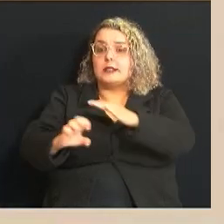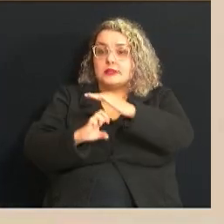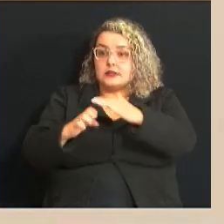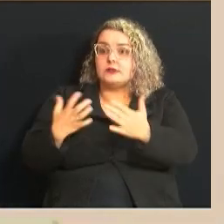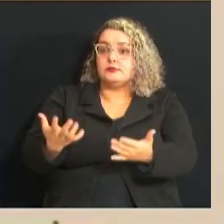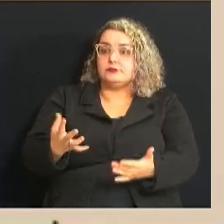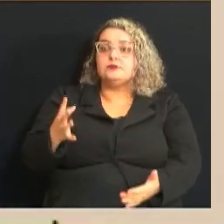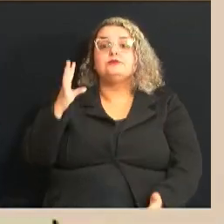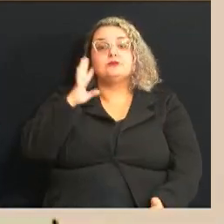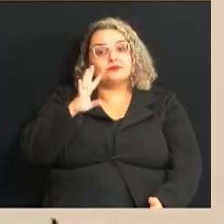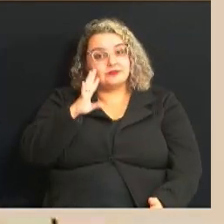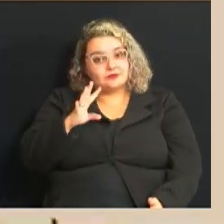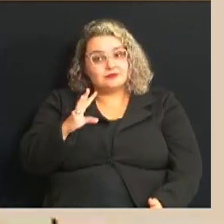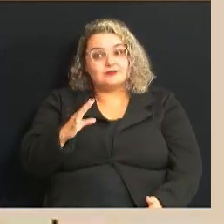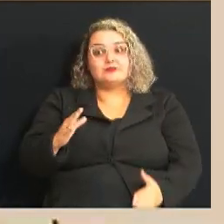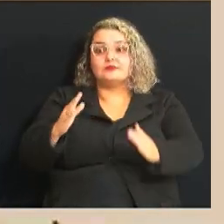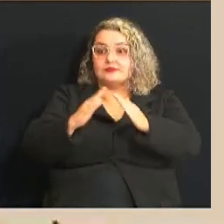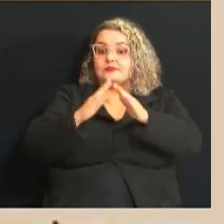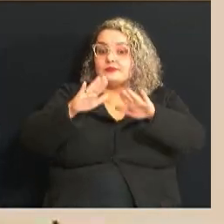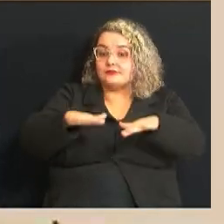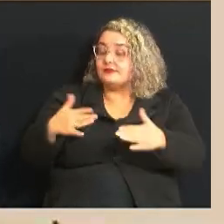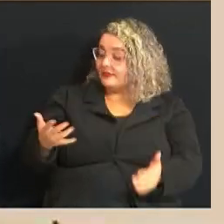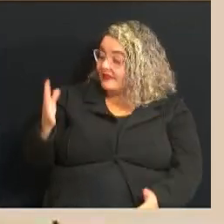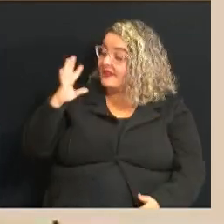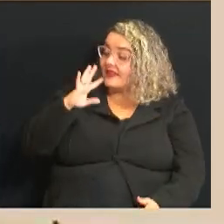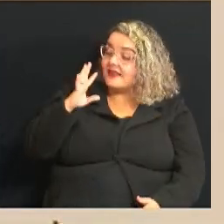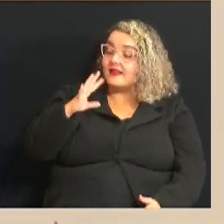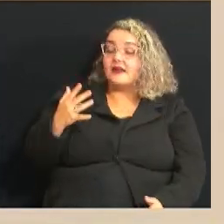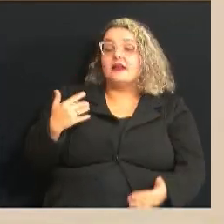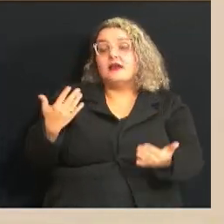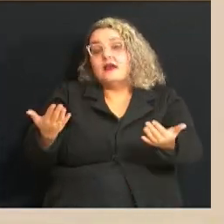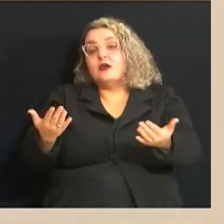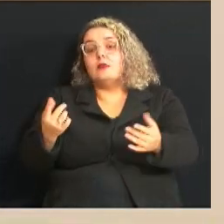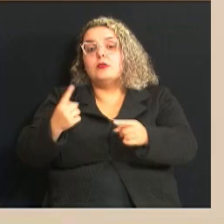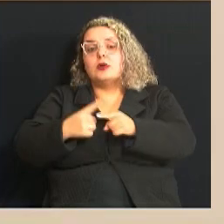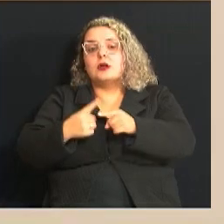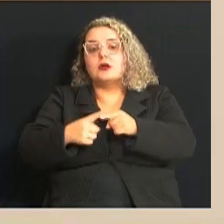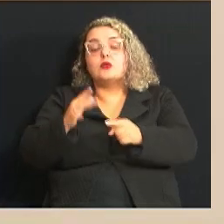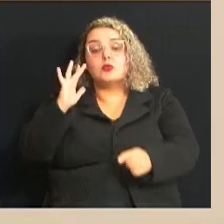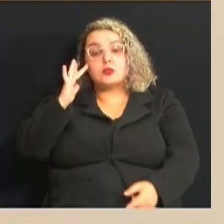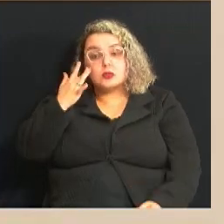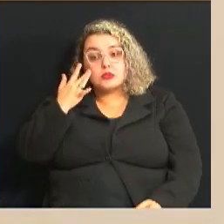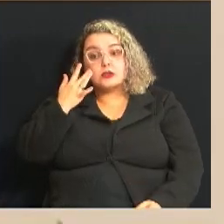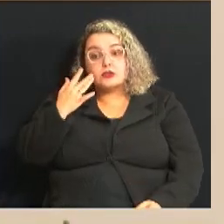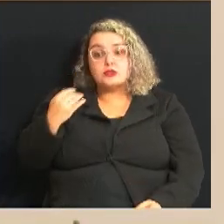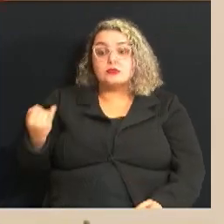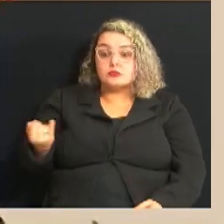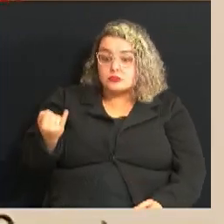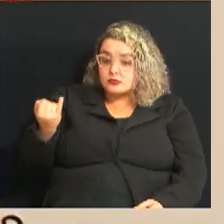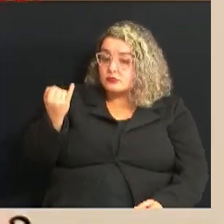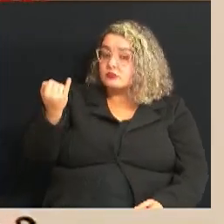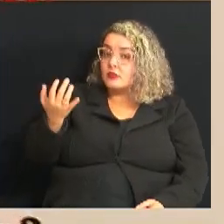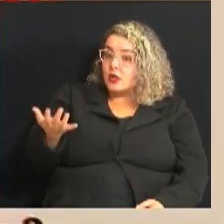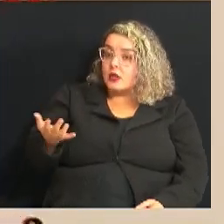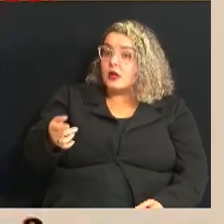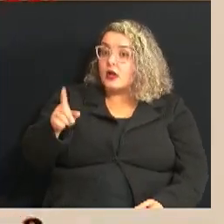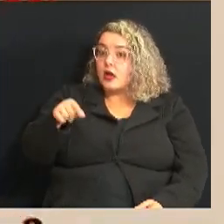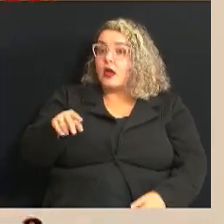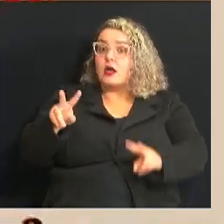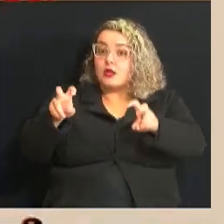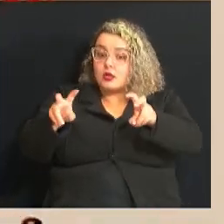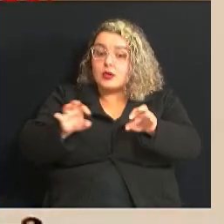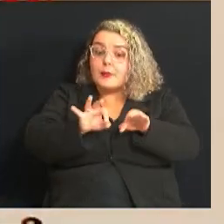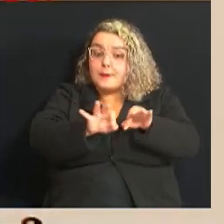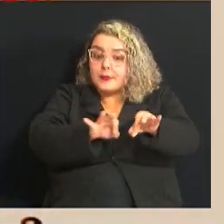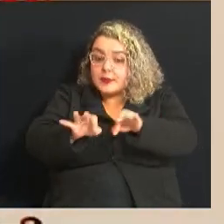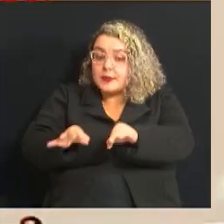de casa. Porque assim, o que eu estou achando muito interessante é esse fato também de preparar